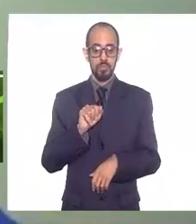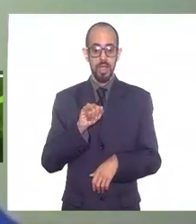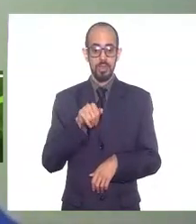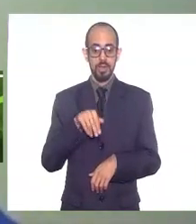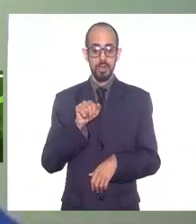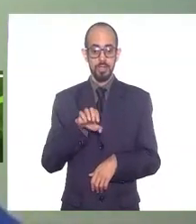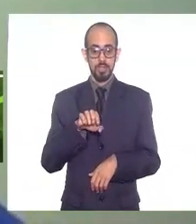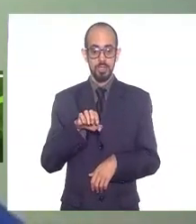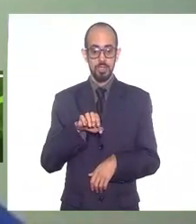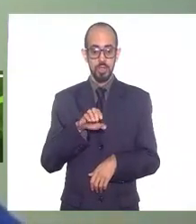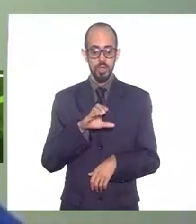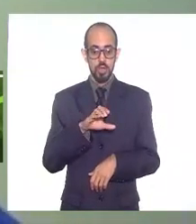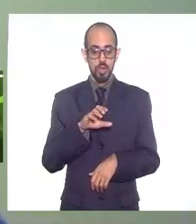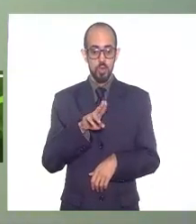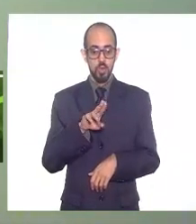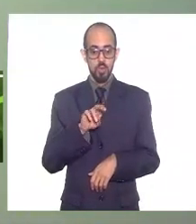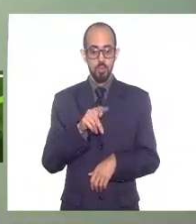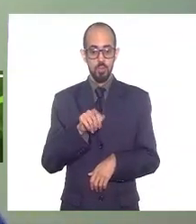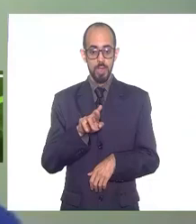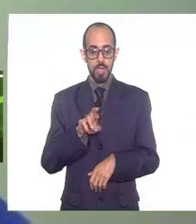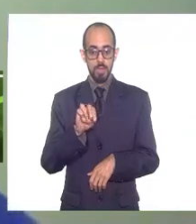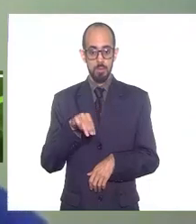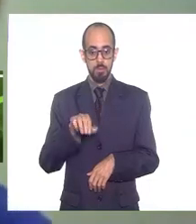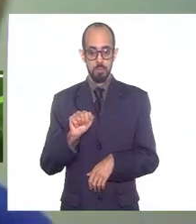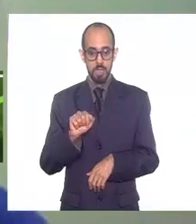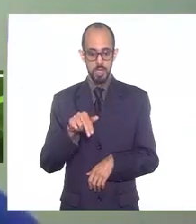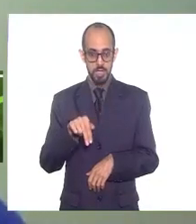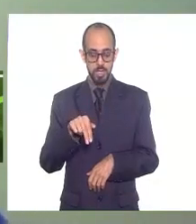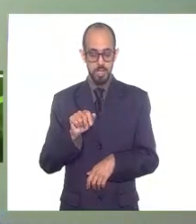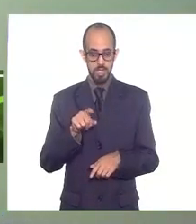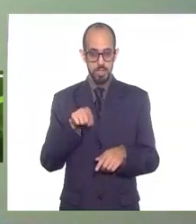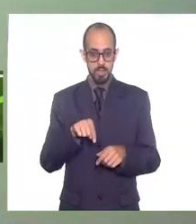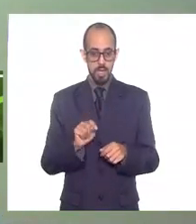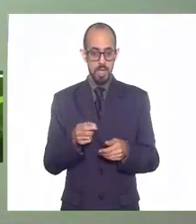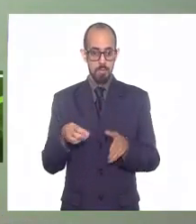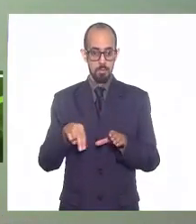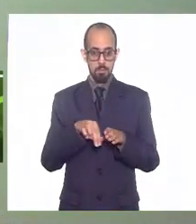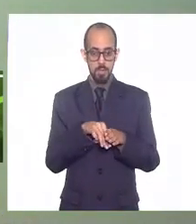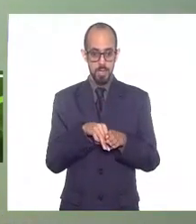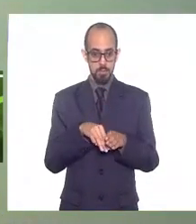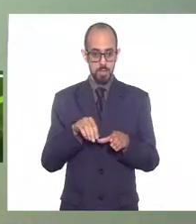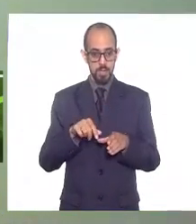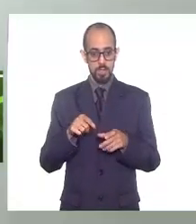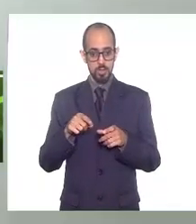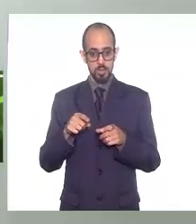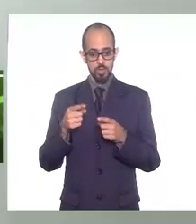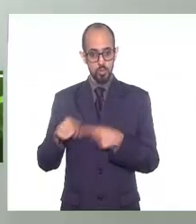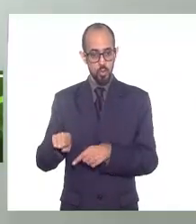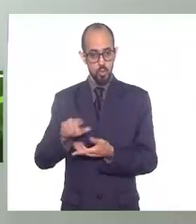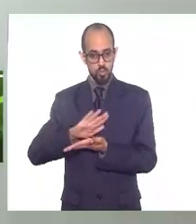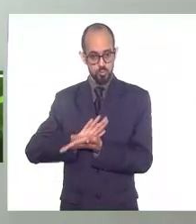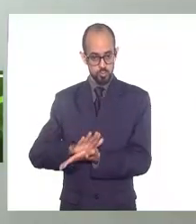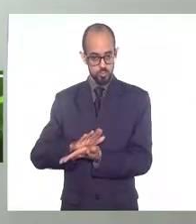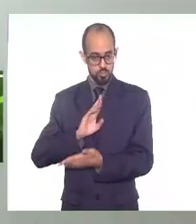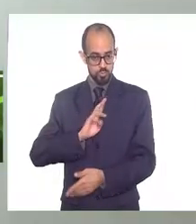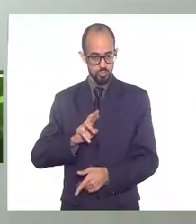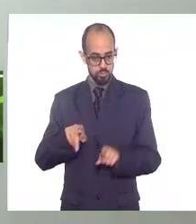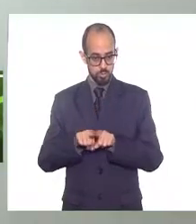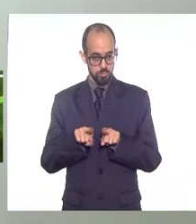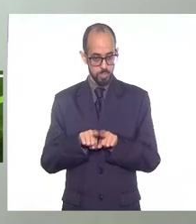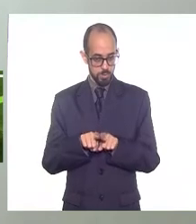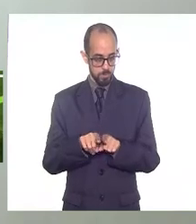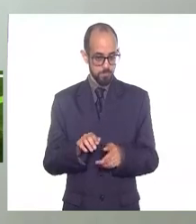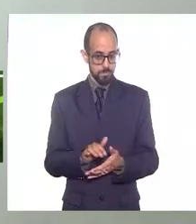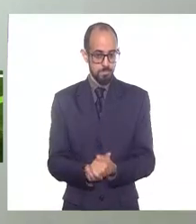da Associação Religiosa Israelita e membro da Comissão de Combate à Intolerância Religiosa. Sim, presidenta, só uma questão de